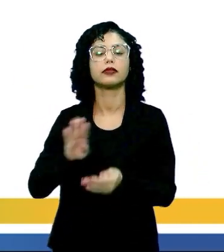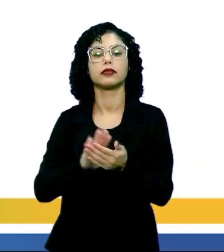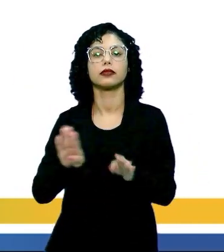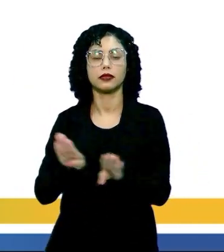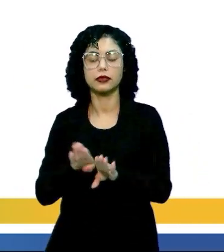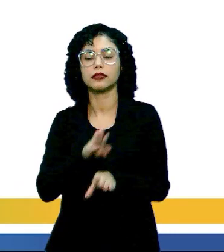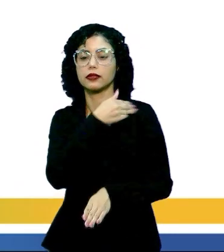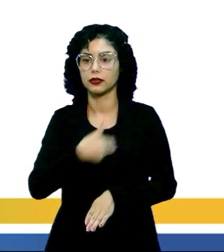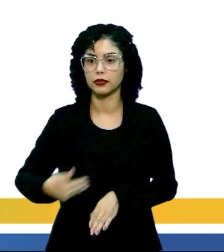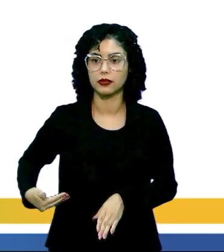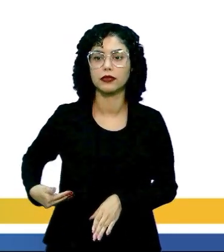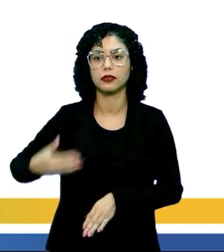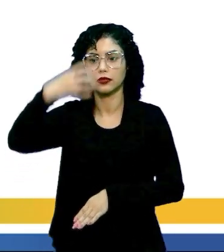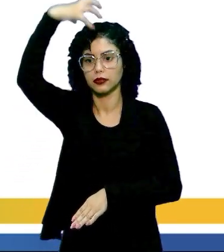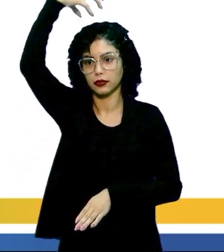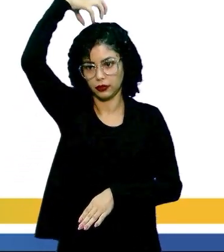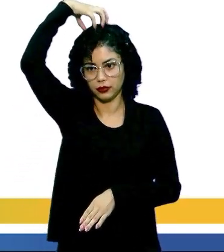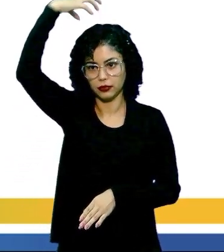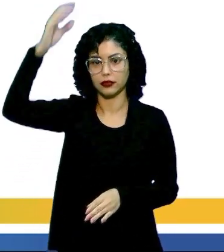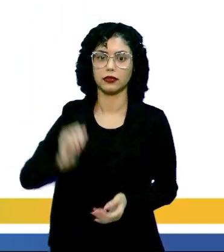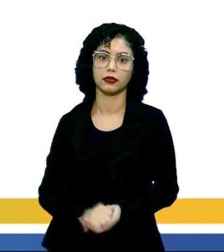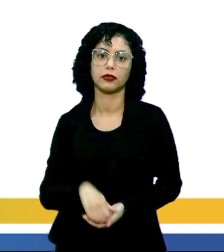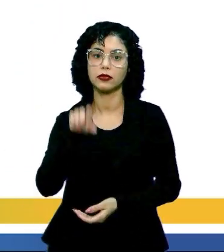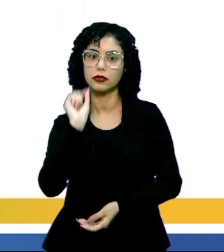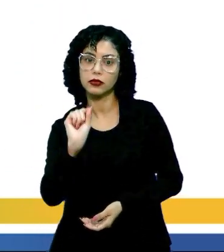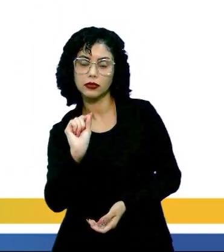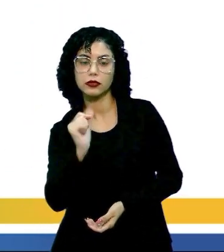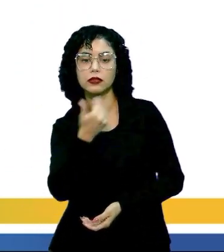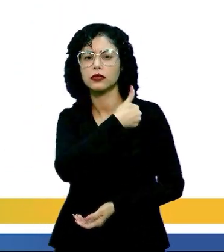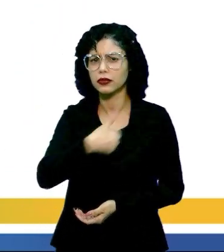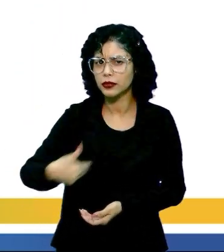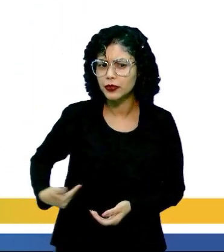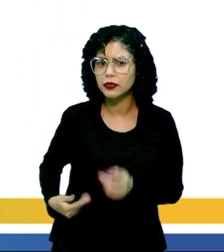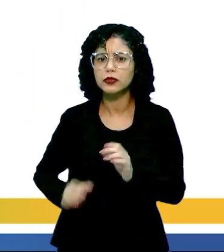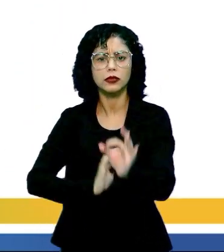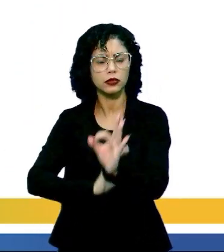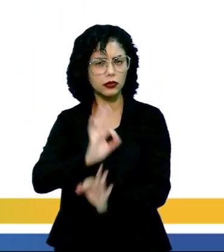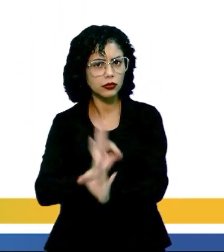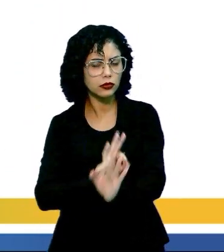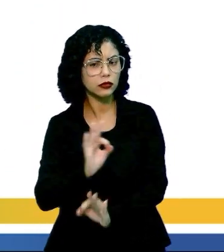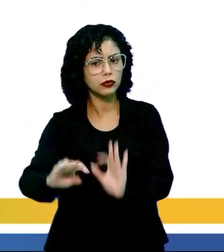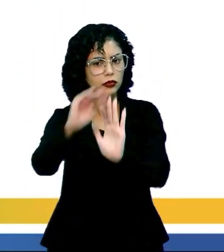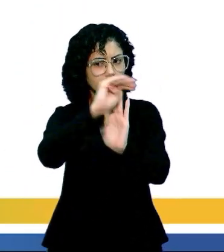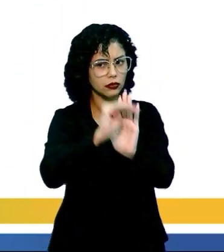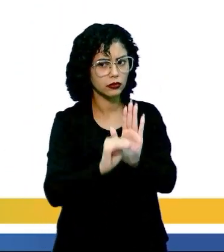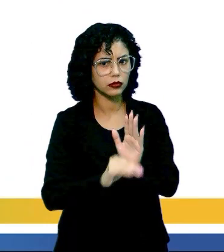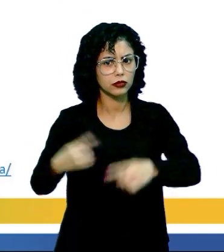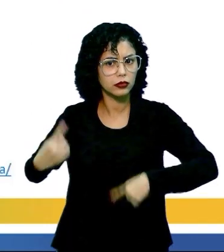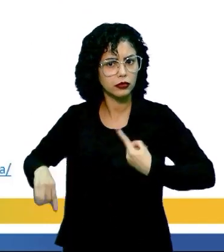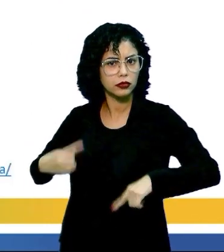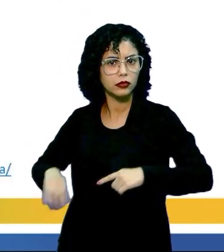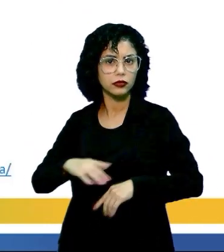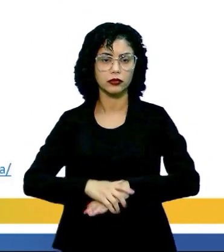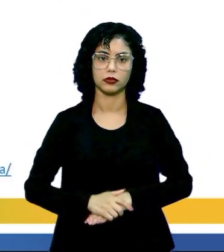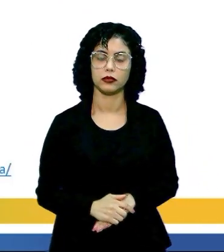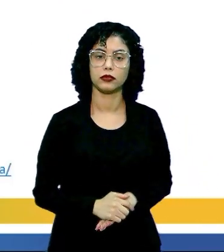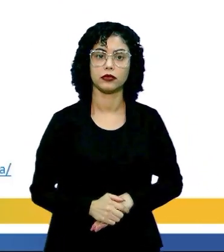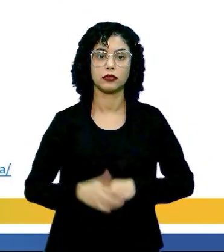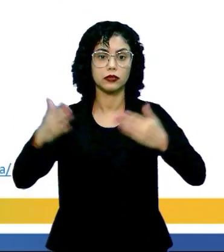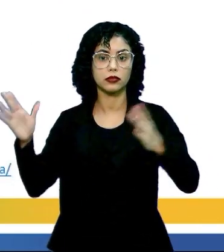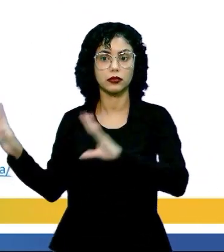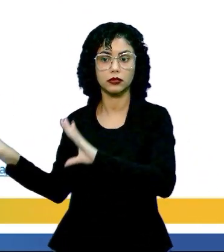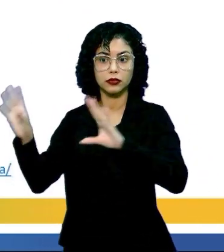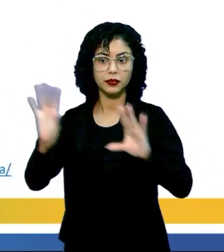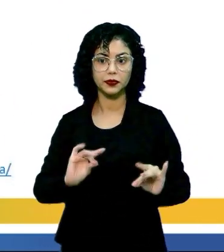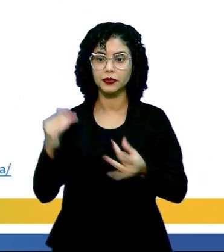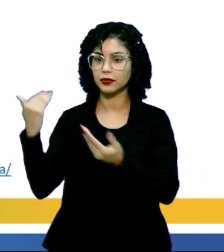dar uma ênfase na nossa aula, né, do que é república e a organização dos cargos políticos. Vamos lá? E aí eu trago